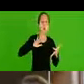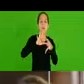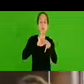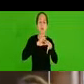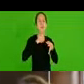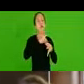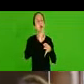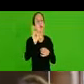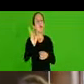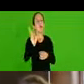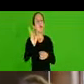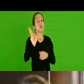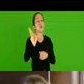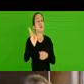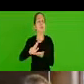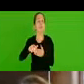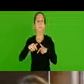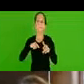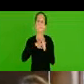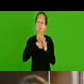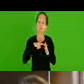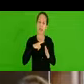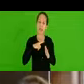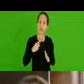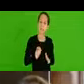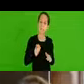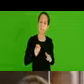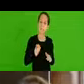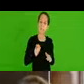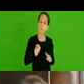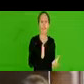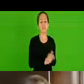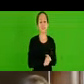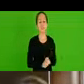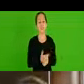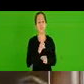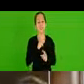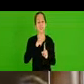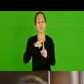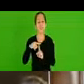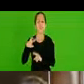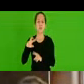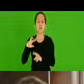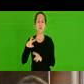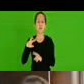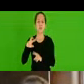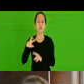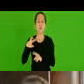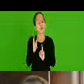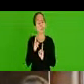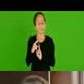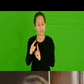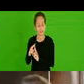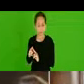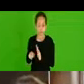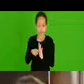participante, antigamente ela era chamada, tem outras formas de fazer também pesquisa participante, pesquisação, isso